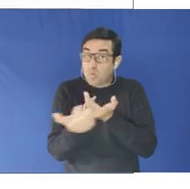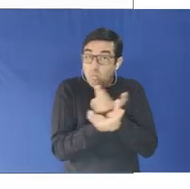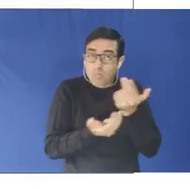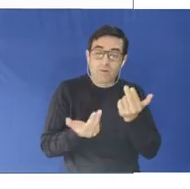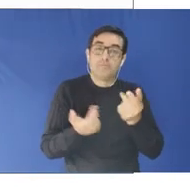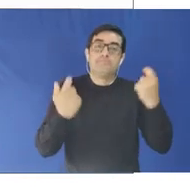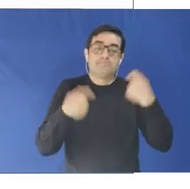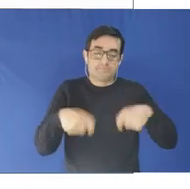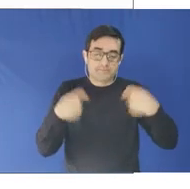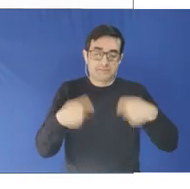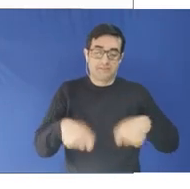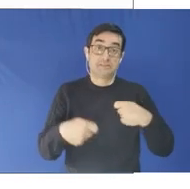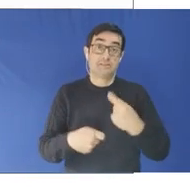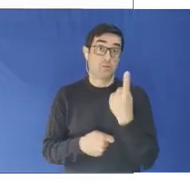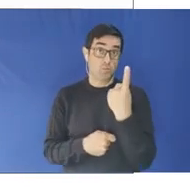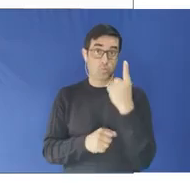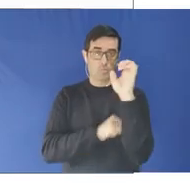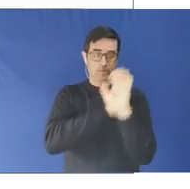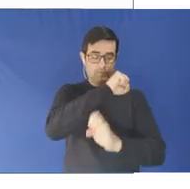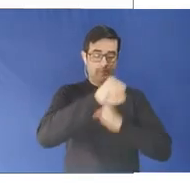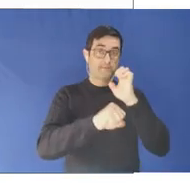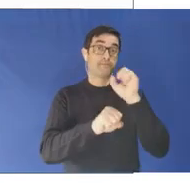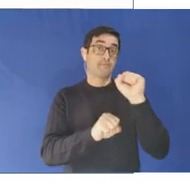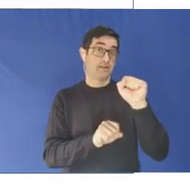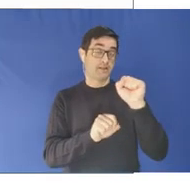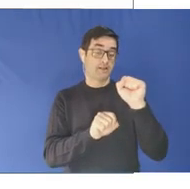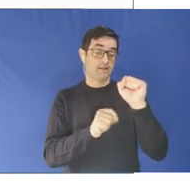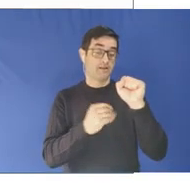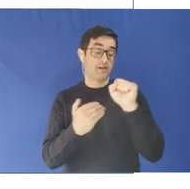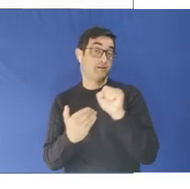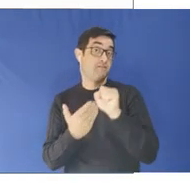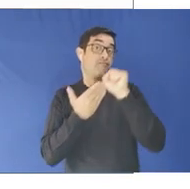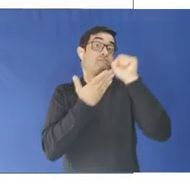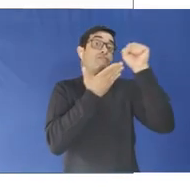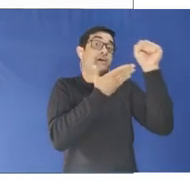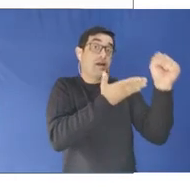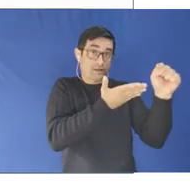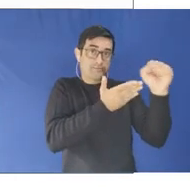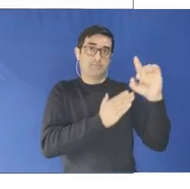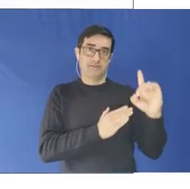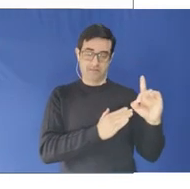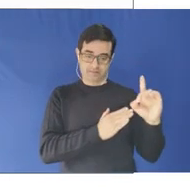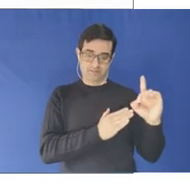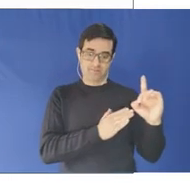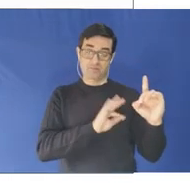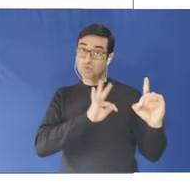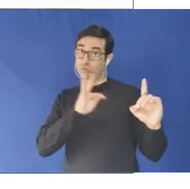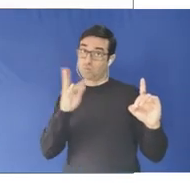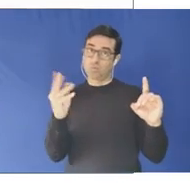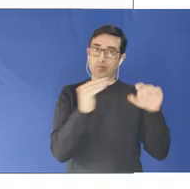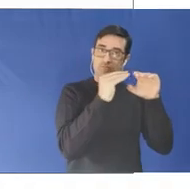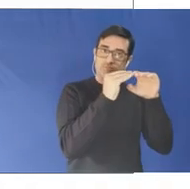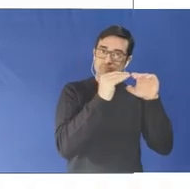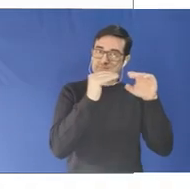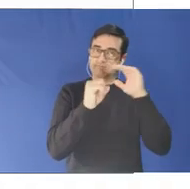fiquem iguais, um dos elétrons aqui do subnível S vai para o D,